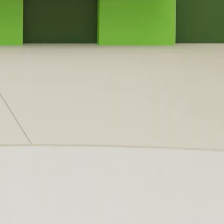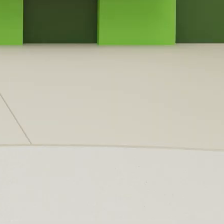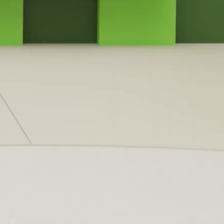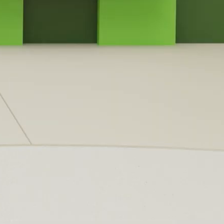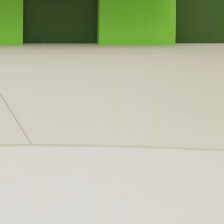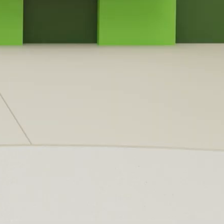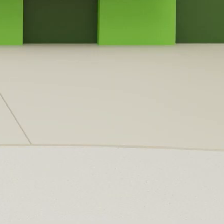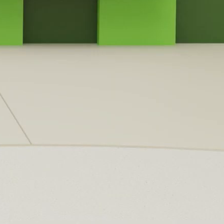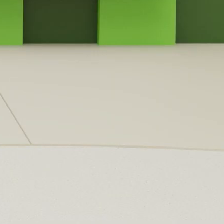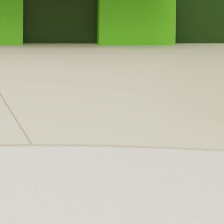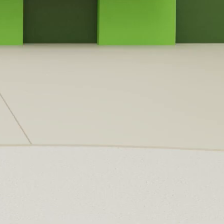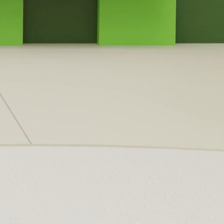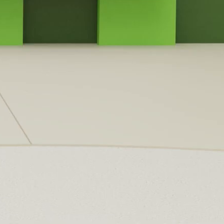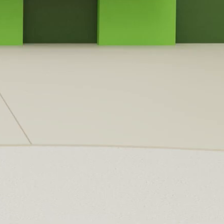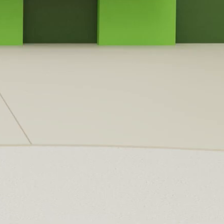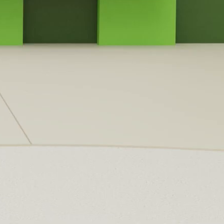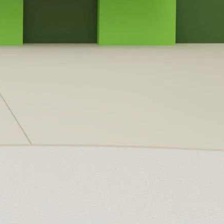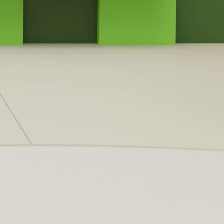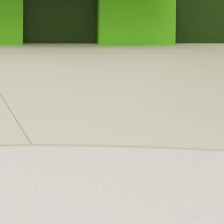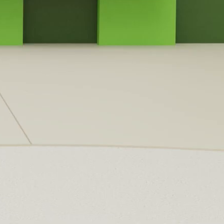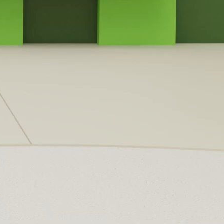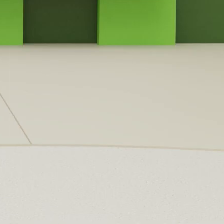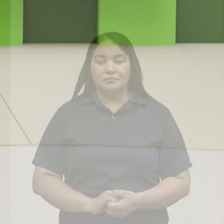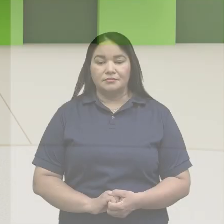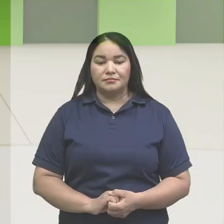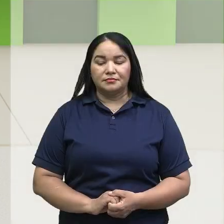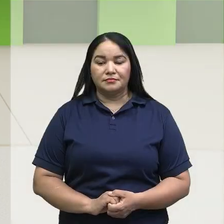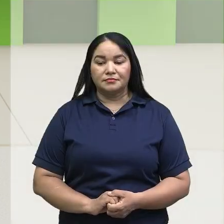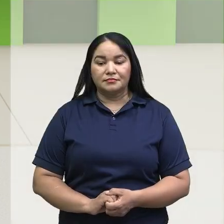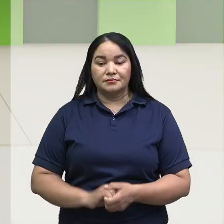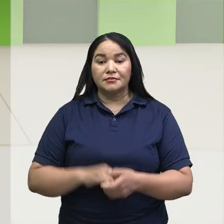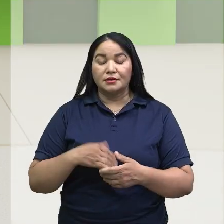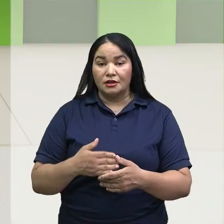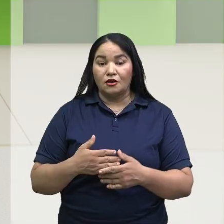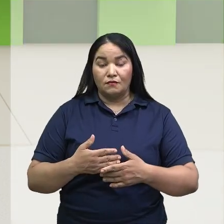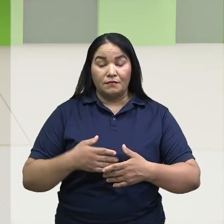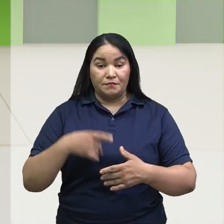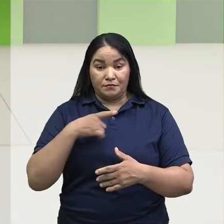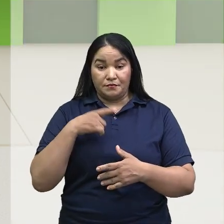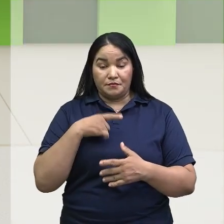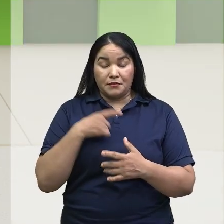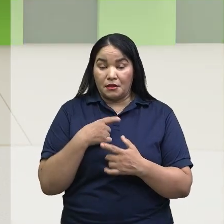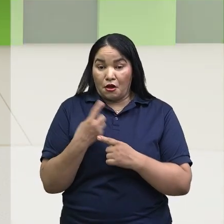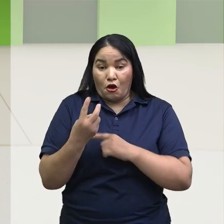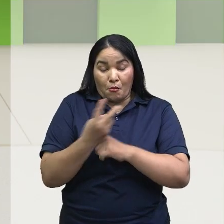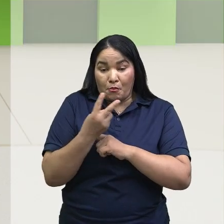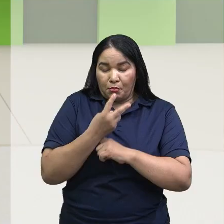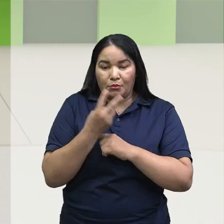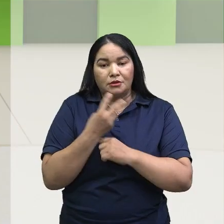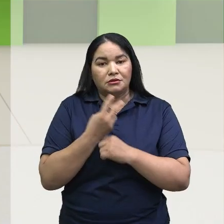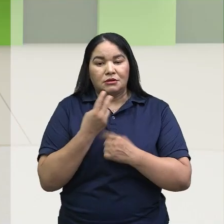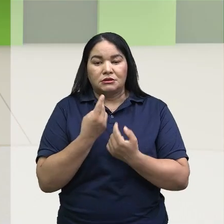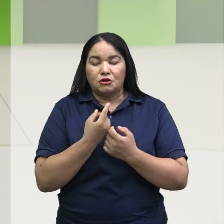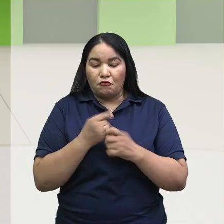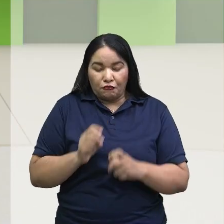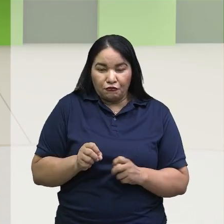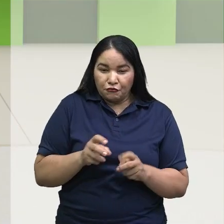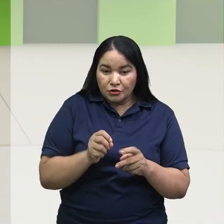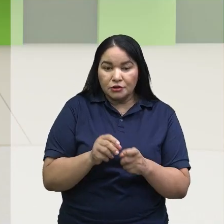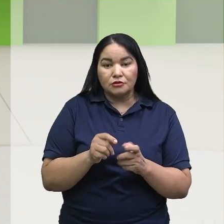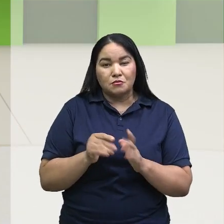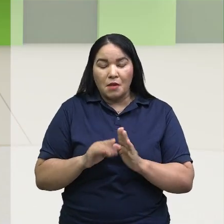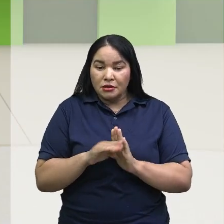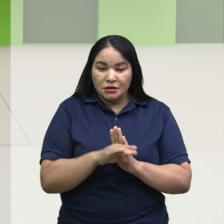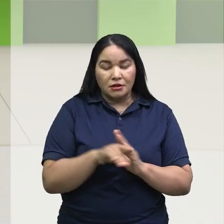corpo contra os micro-organismos, vírus, bactérias ou fungos que queiram ali nos causar, né, algum tipo de doença, tá